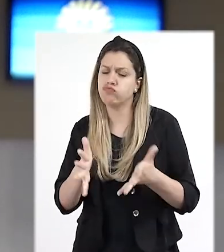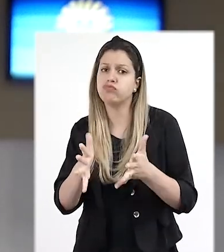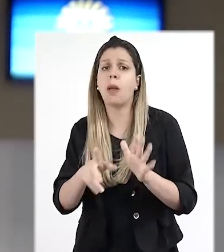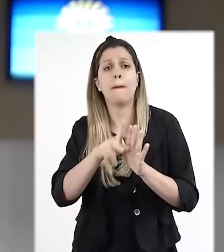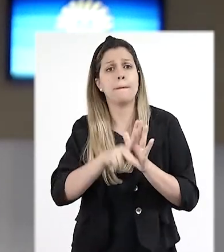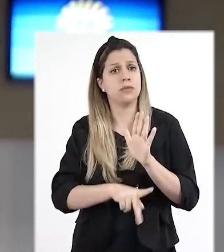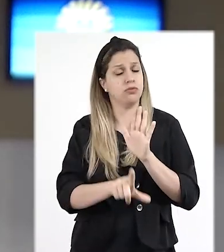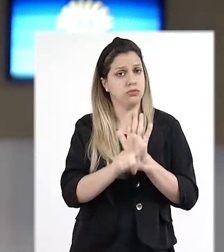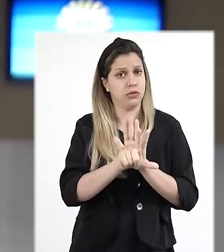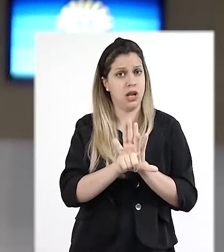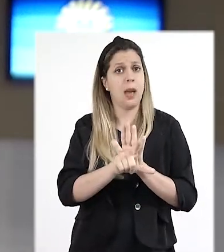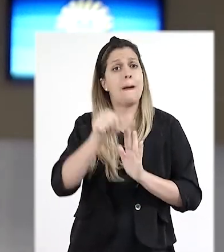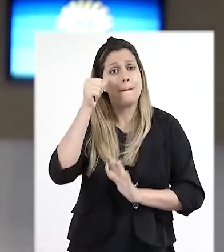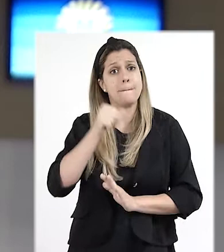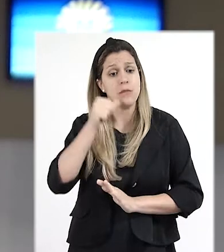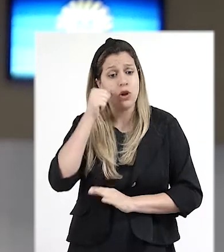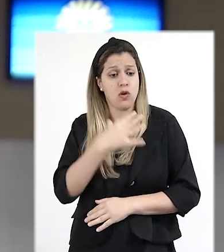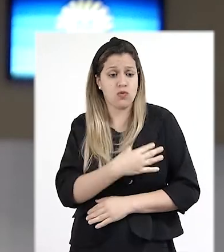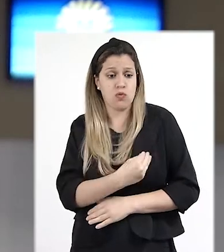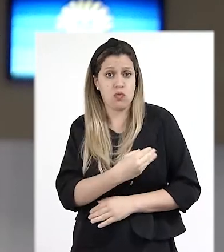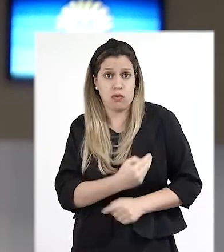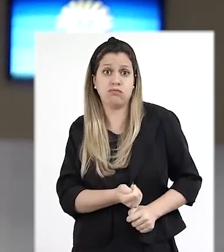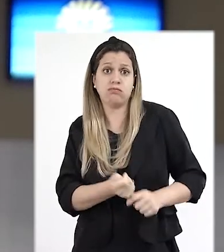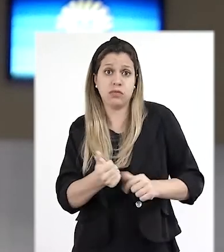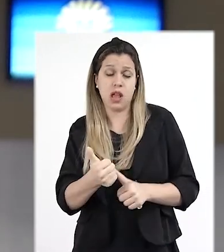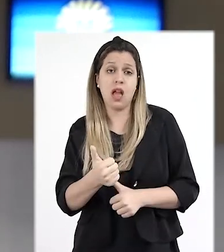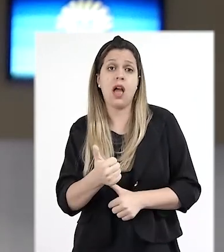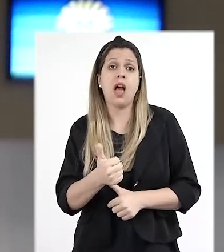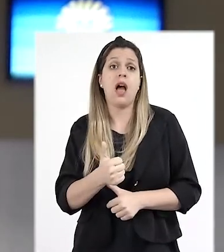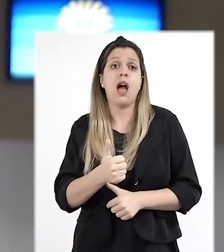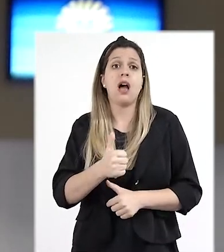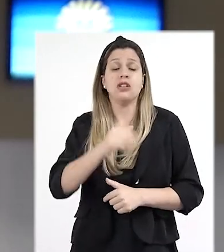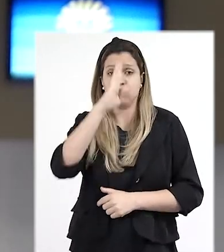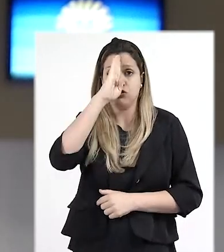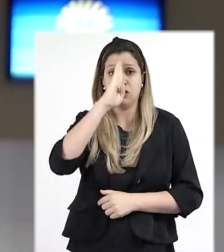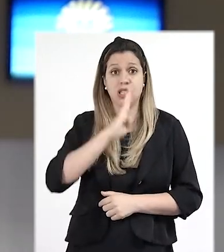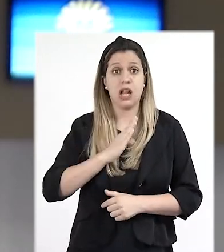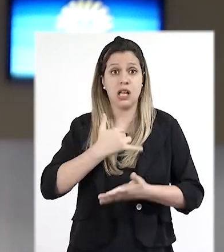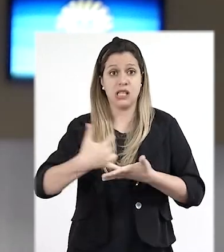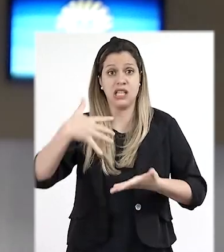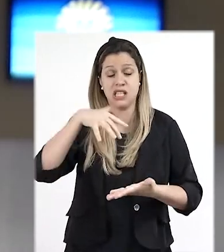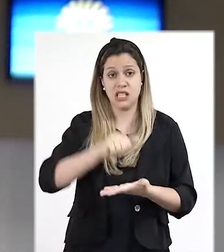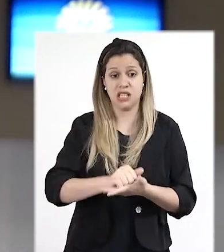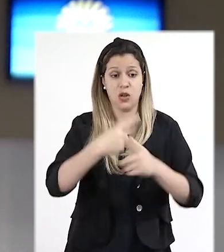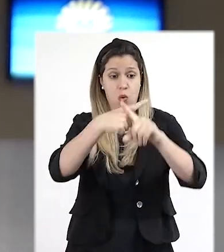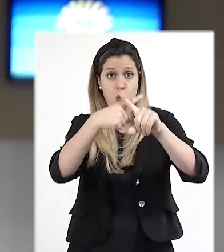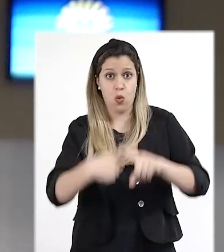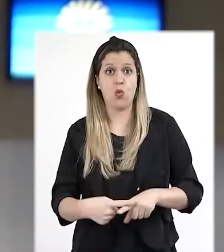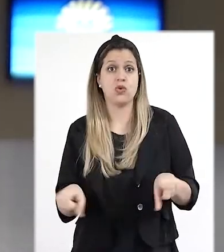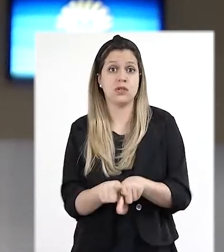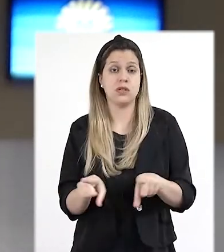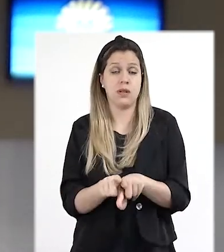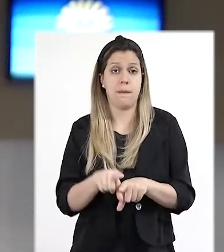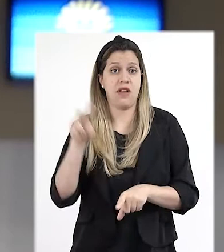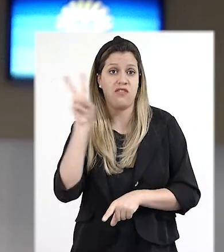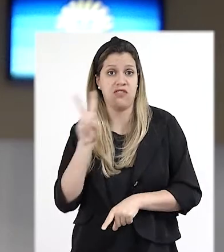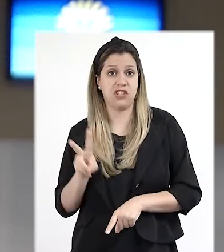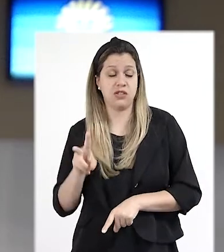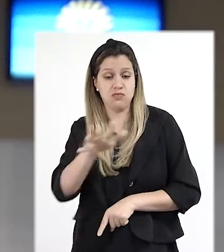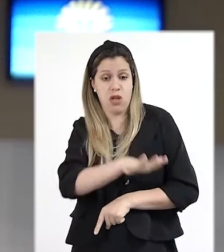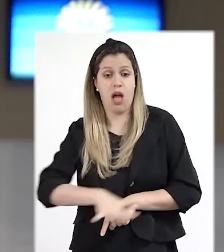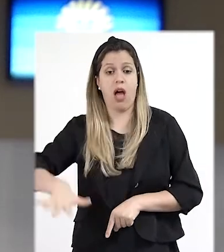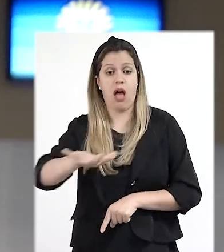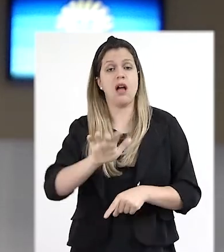O projeto prevê a mulheres doadoras isenção de inscrição em concursos e vestibulares de